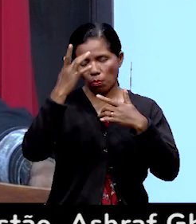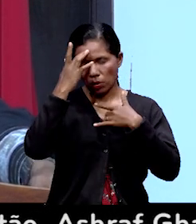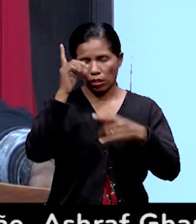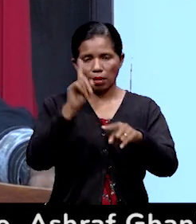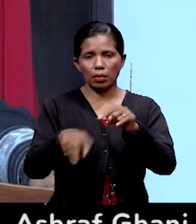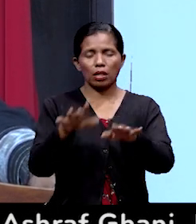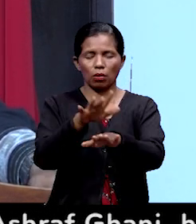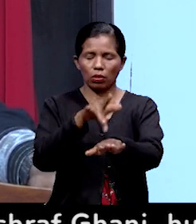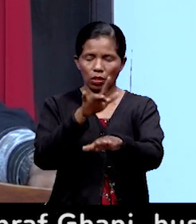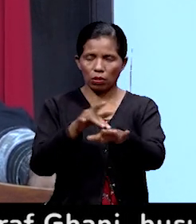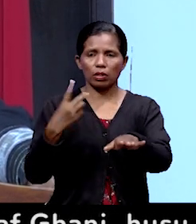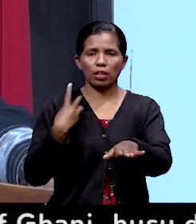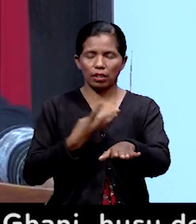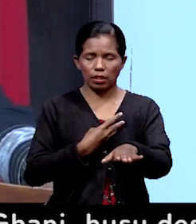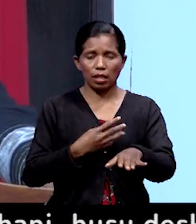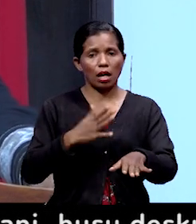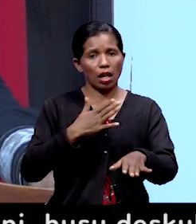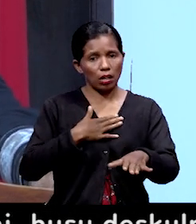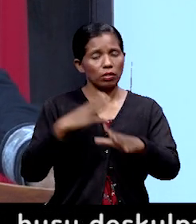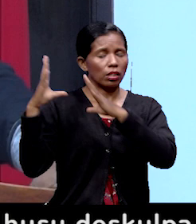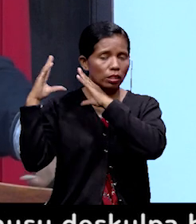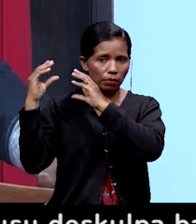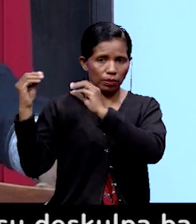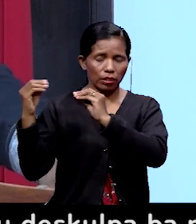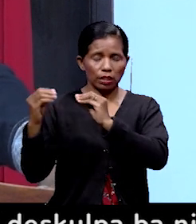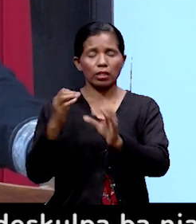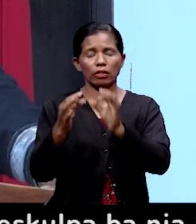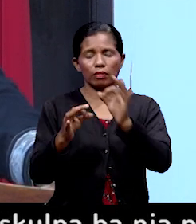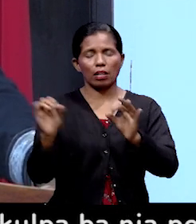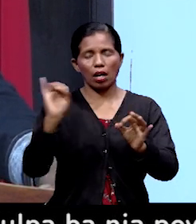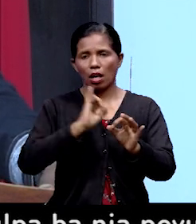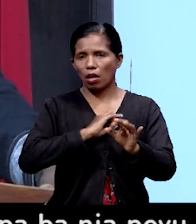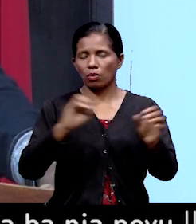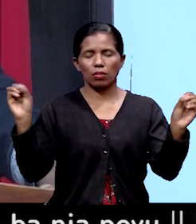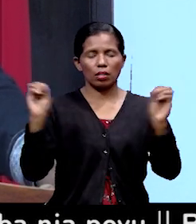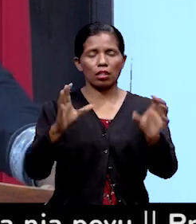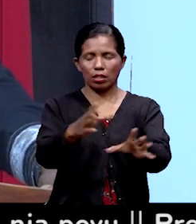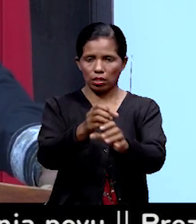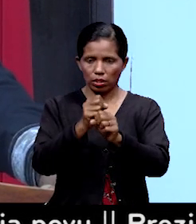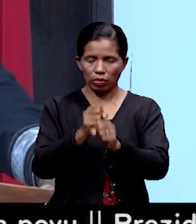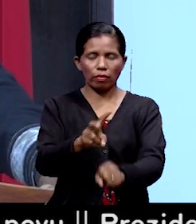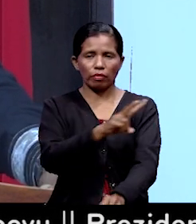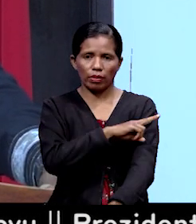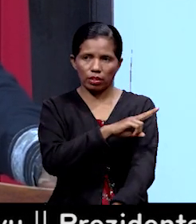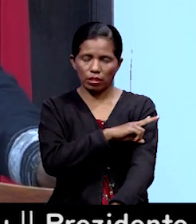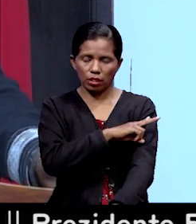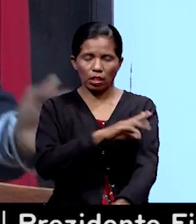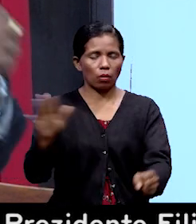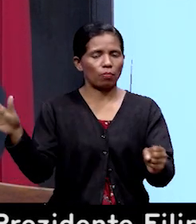lá. Também essa é a experiência, se a cara que foi dado com a cima vacina cara